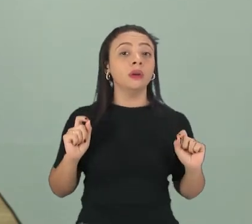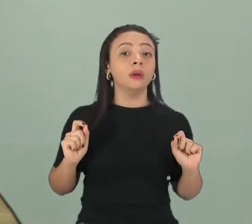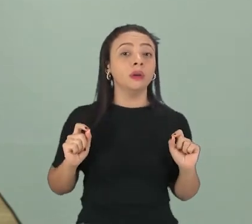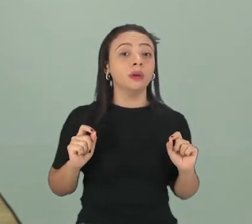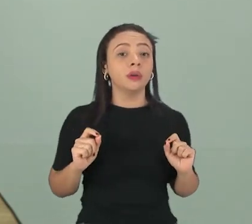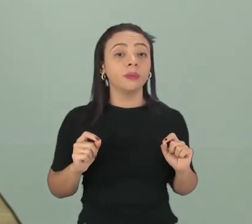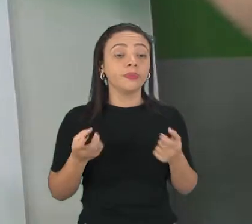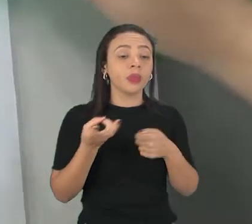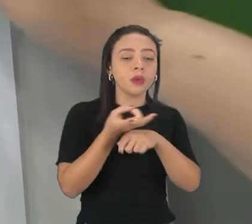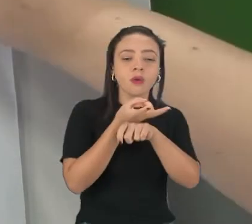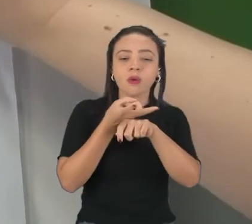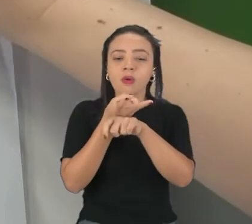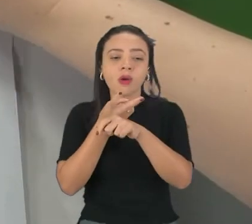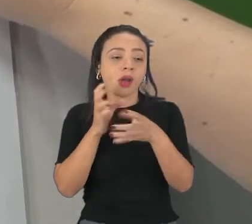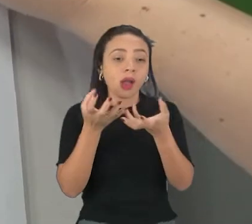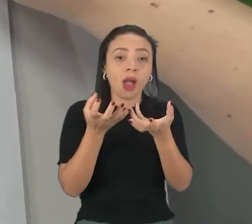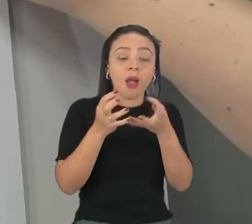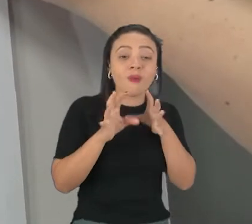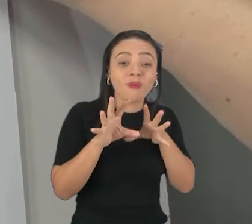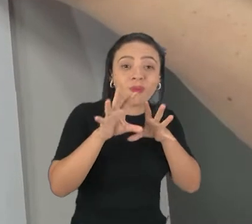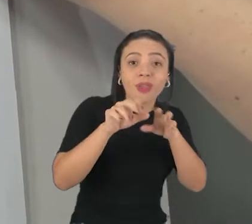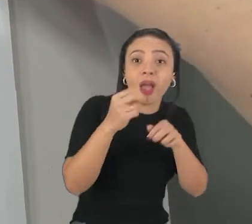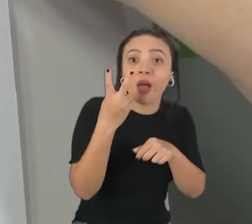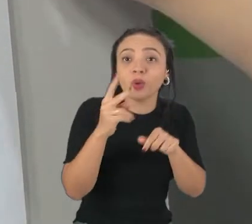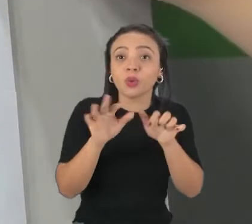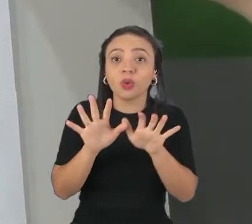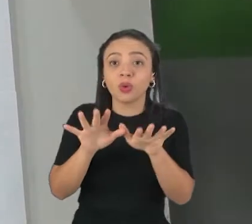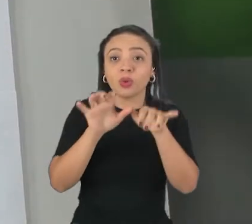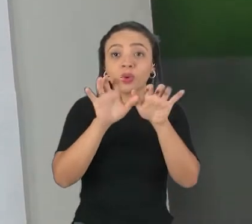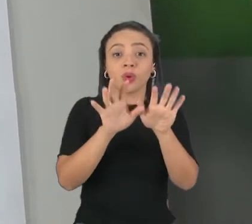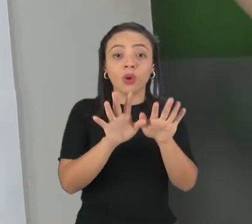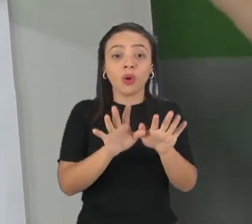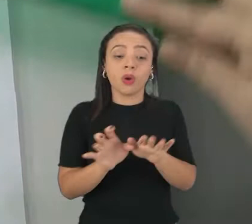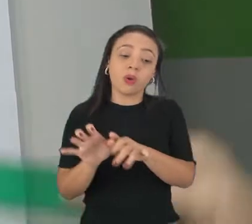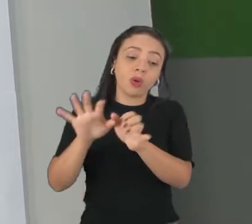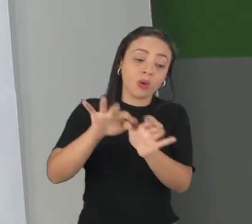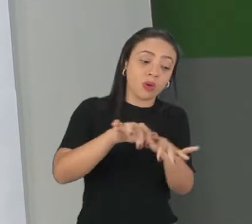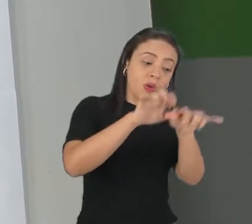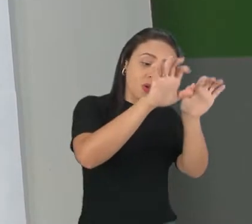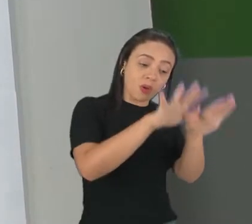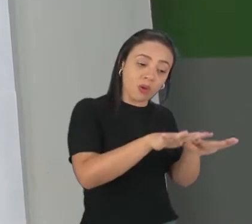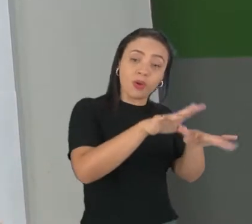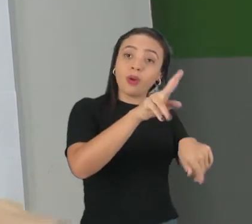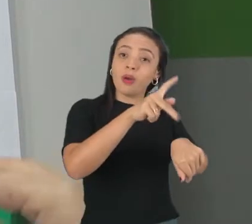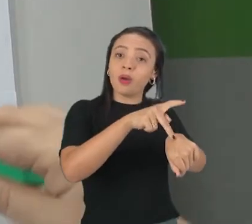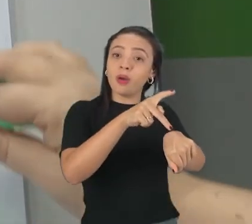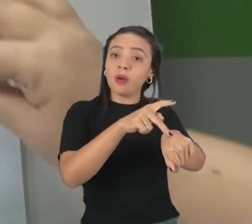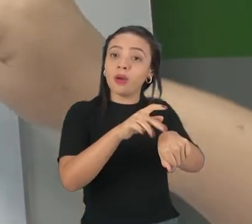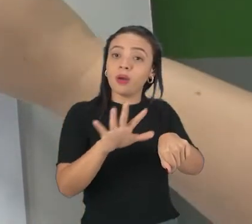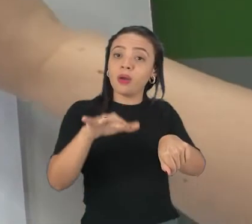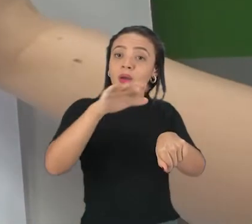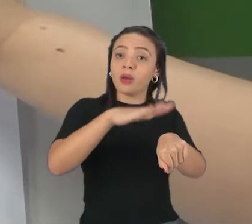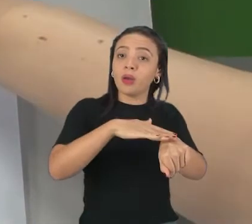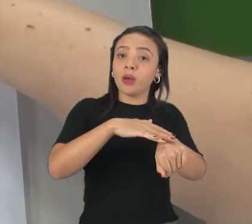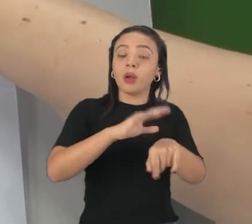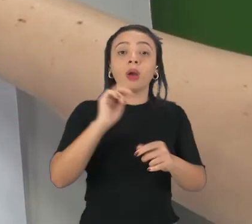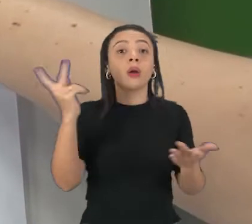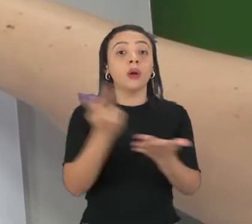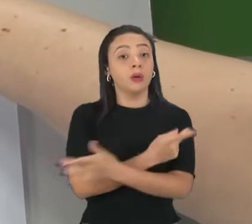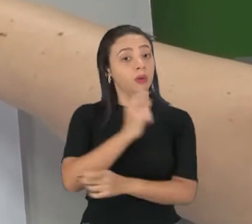estava perseguindo 2 borboletas quando elas pousaram em uma pedra. O que aconteceu depois disso?